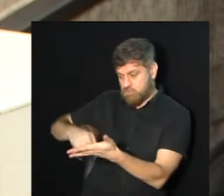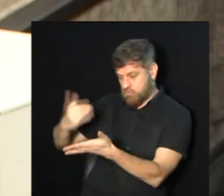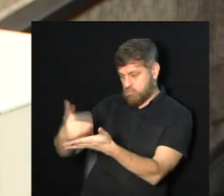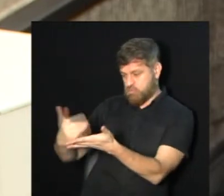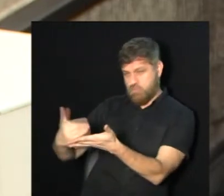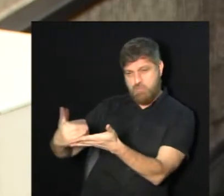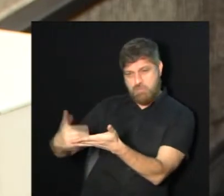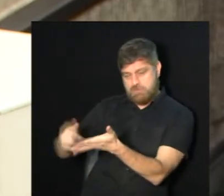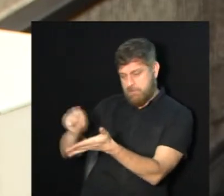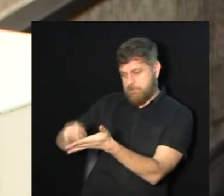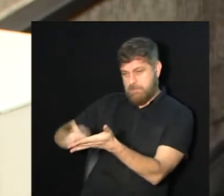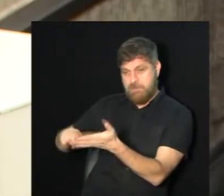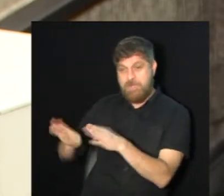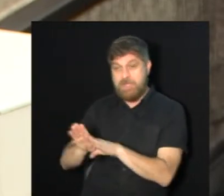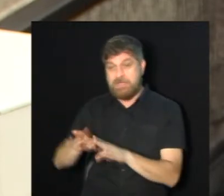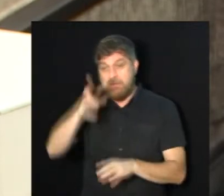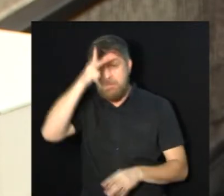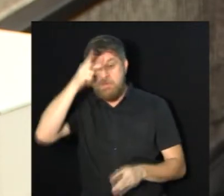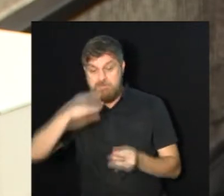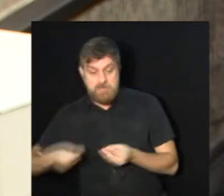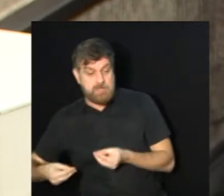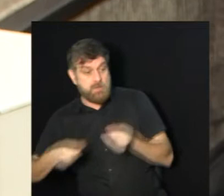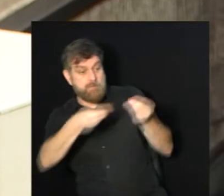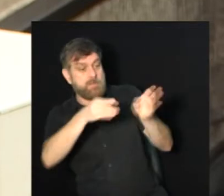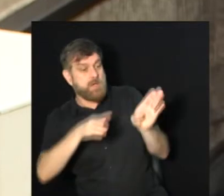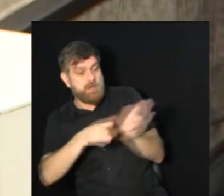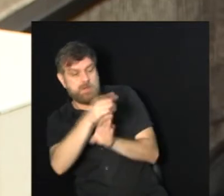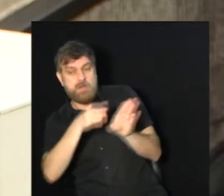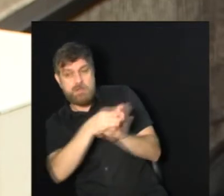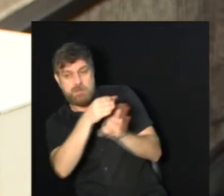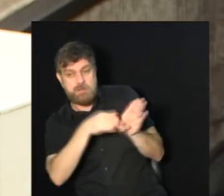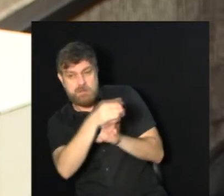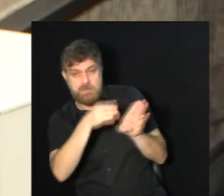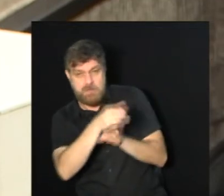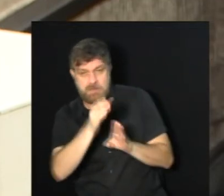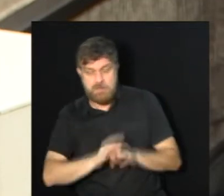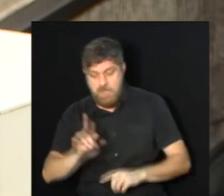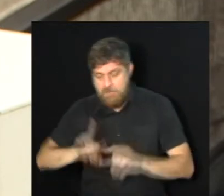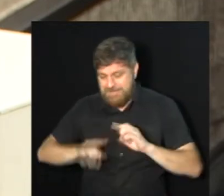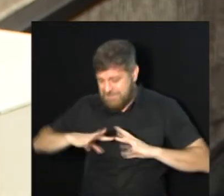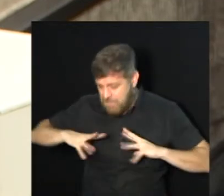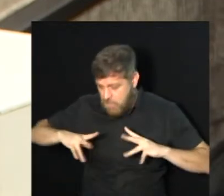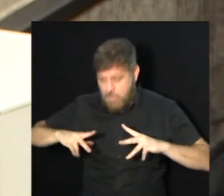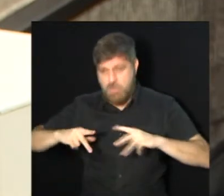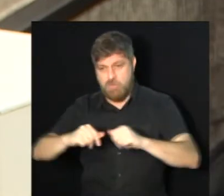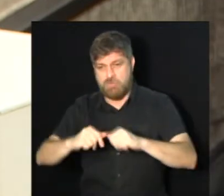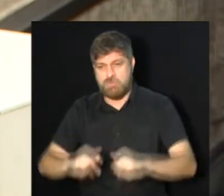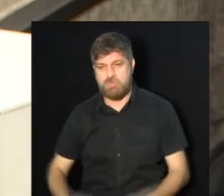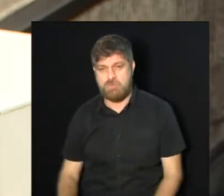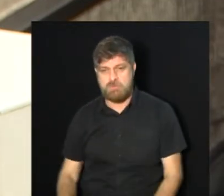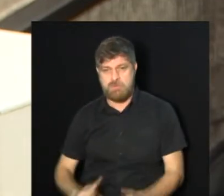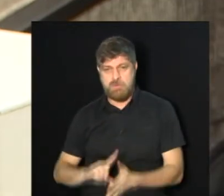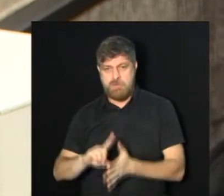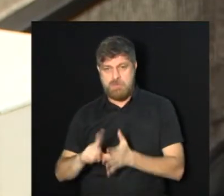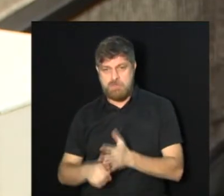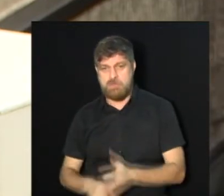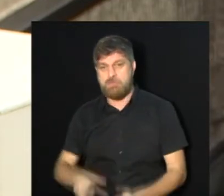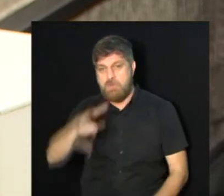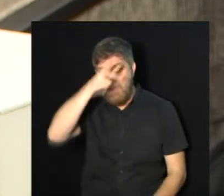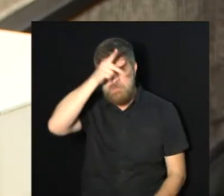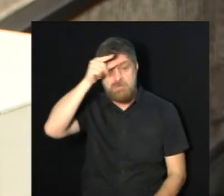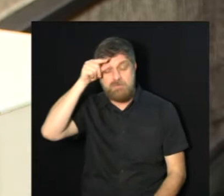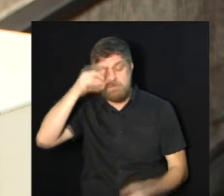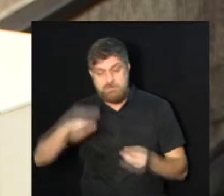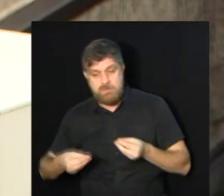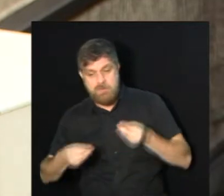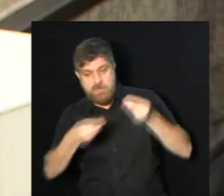e indicações que eles fazem ao Poder Executivo. E todo esse material é oferecido, né, para o chefe do Legislativo Municipal,